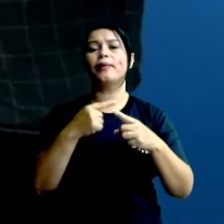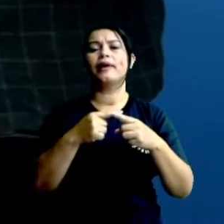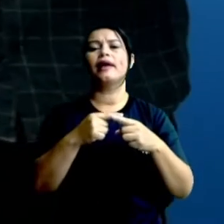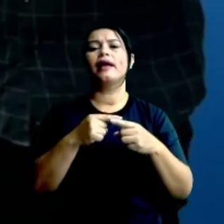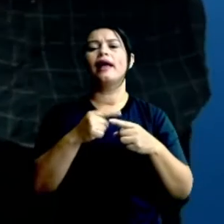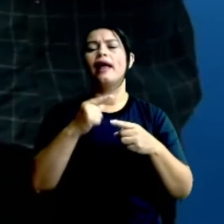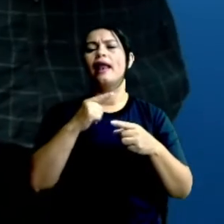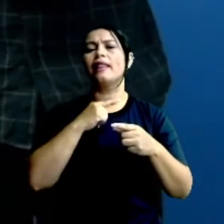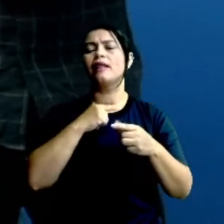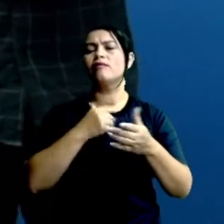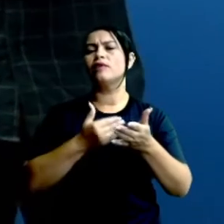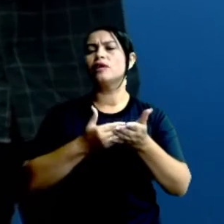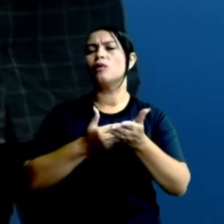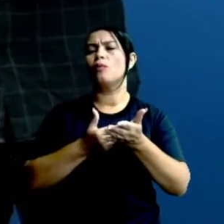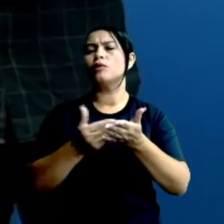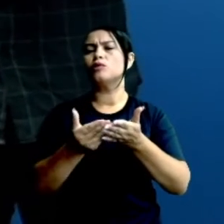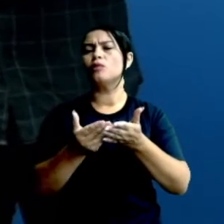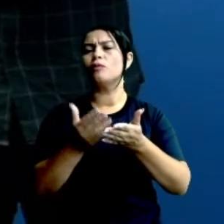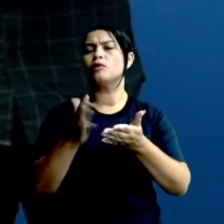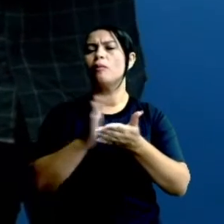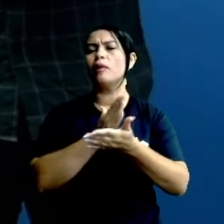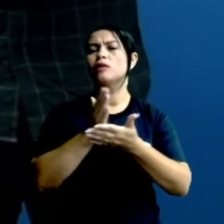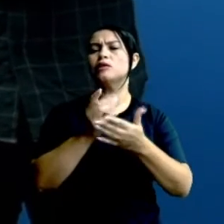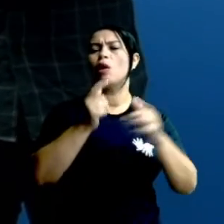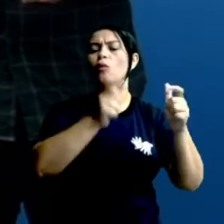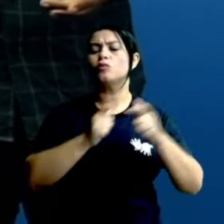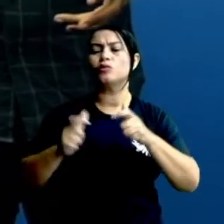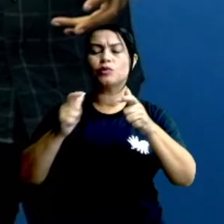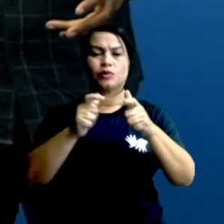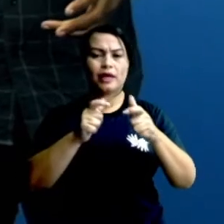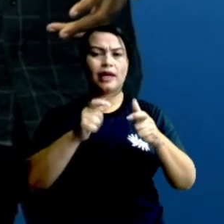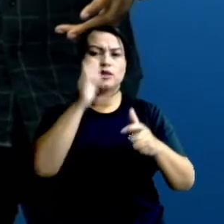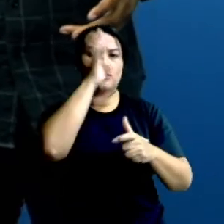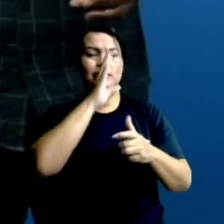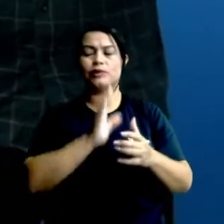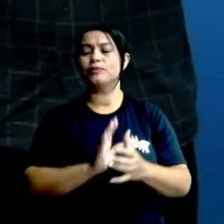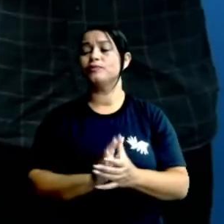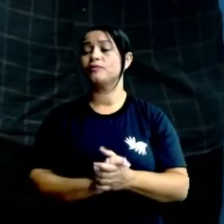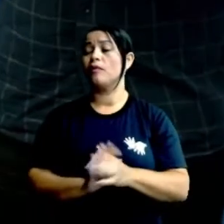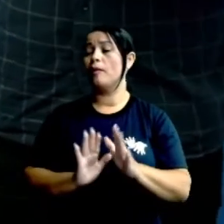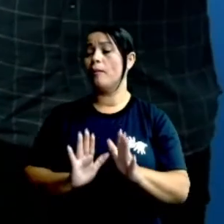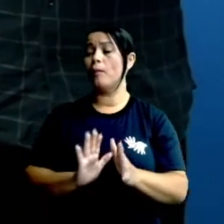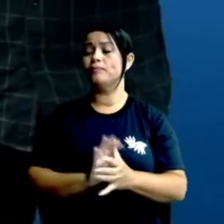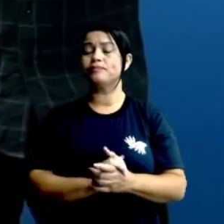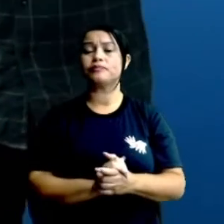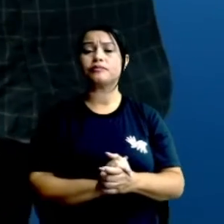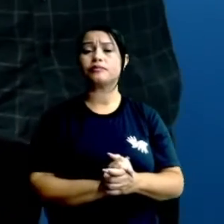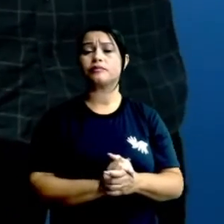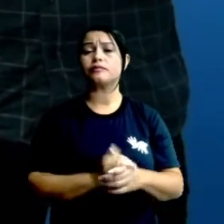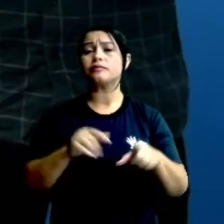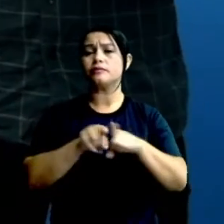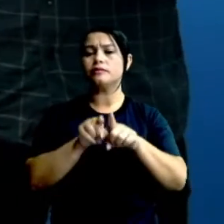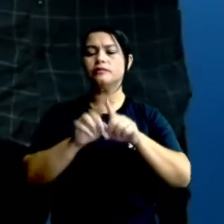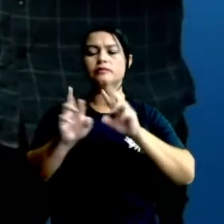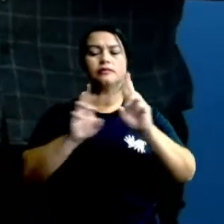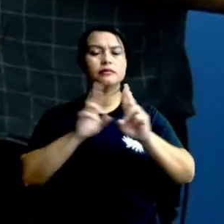né, ou aconteceu a princípio em poucas áreas do nosso território, tá certo? Bem, ainda em relação à concentração